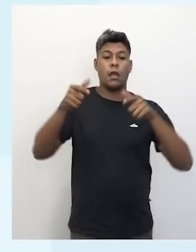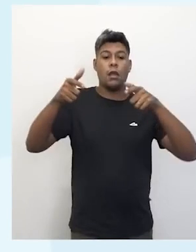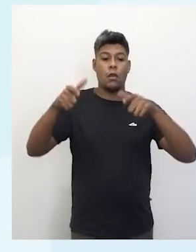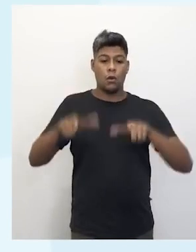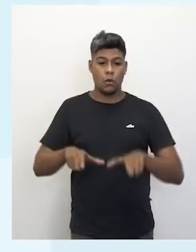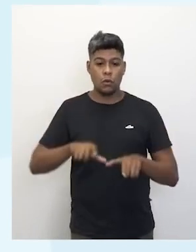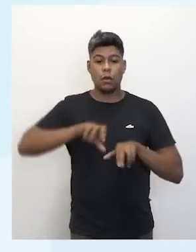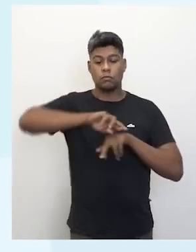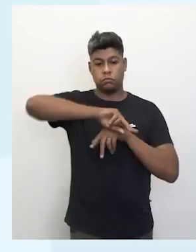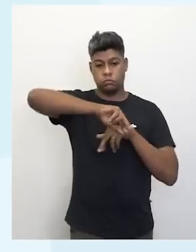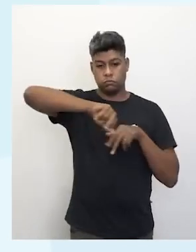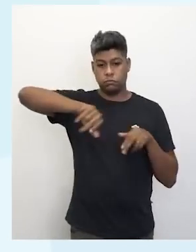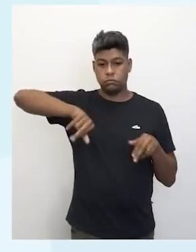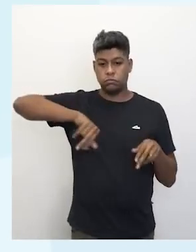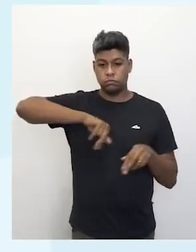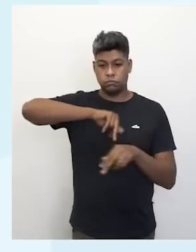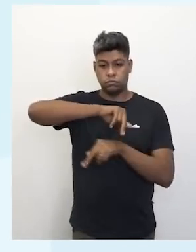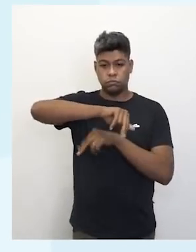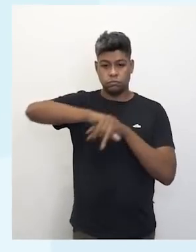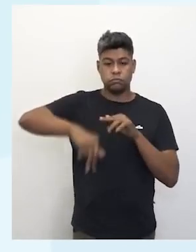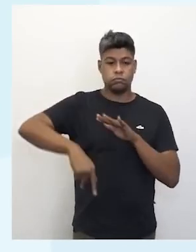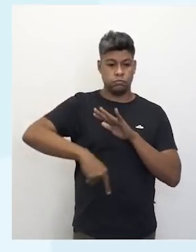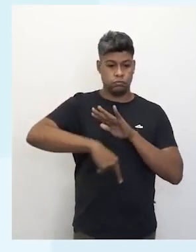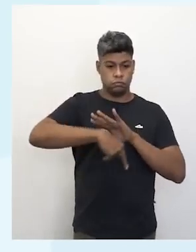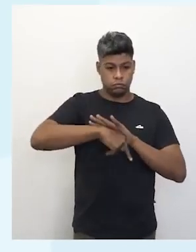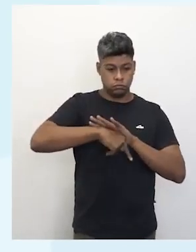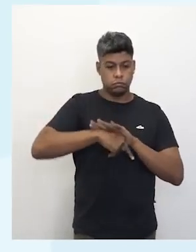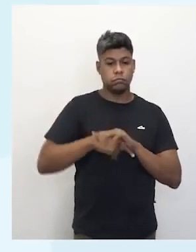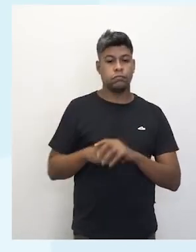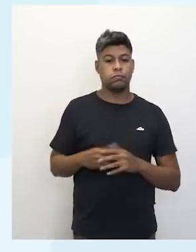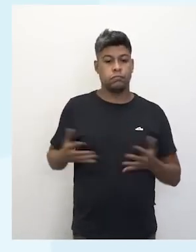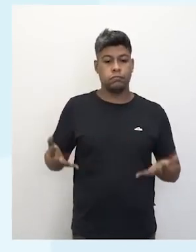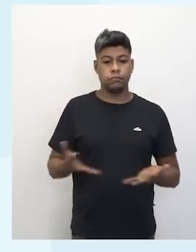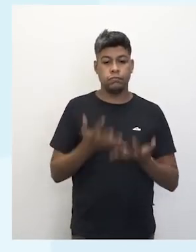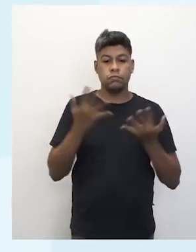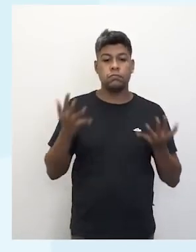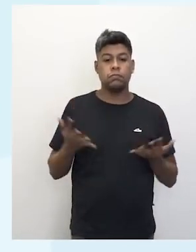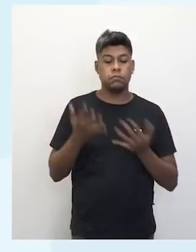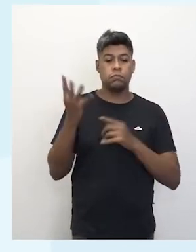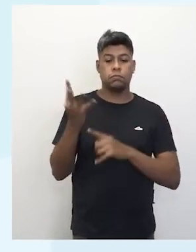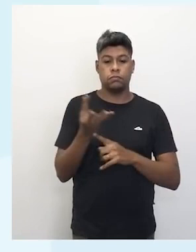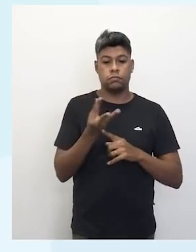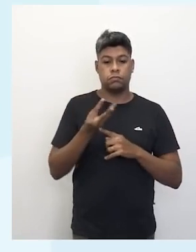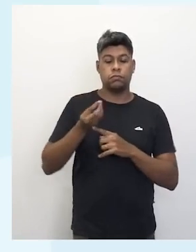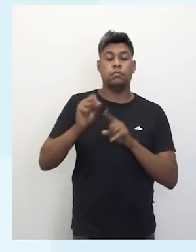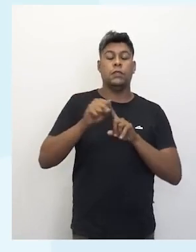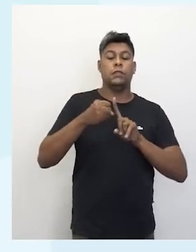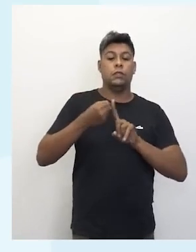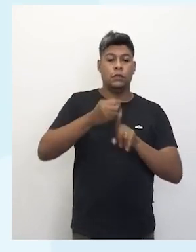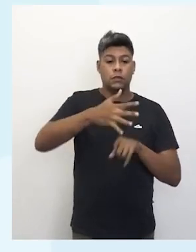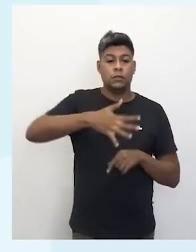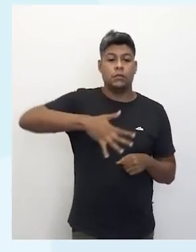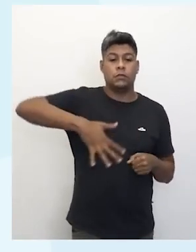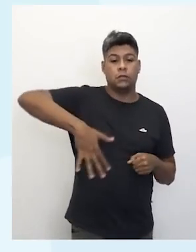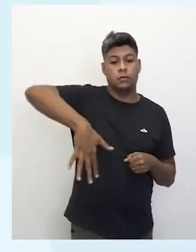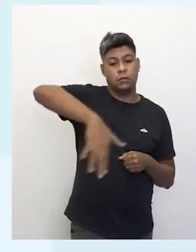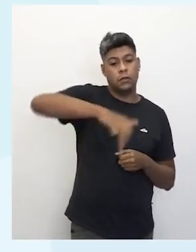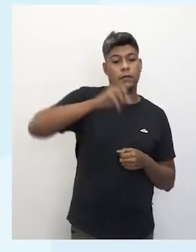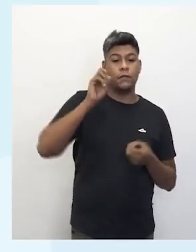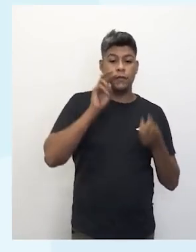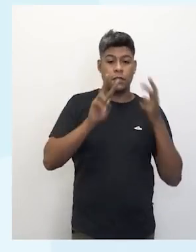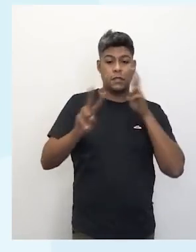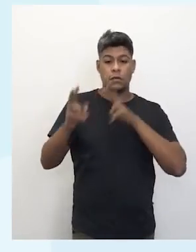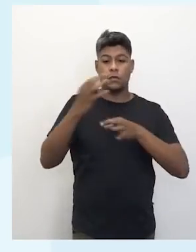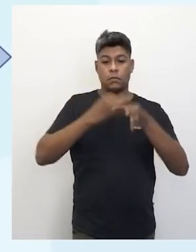sua diversidade e os processos de legitimação das manifestações artísticas na sociedade, desenvolvendo visão crítica